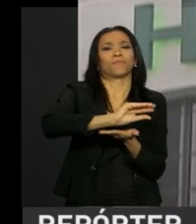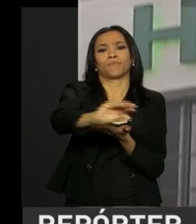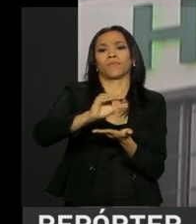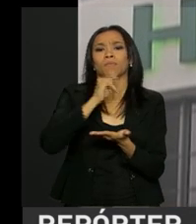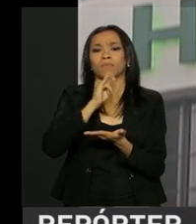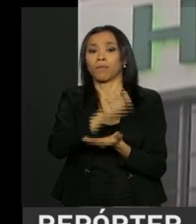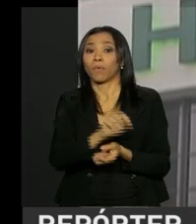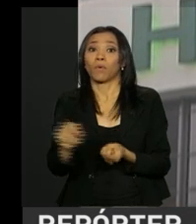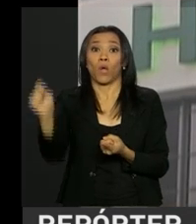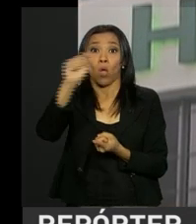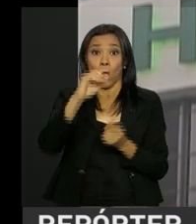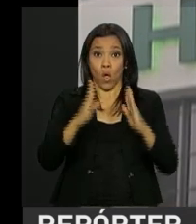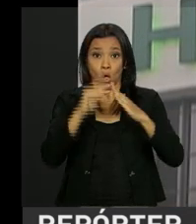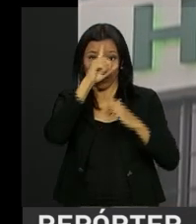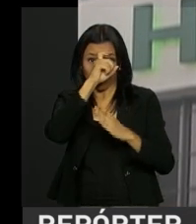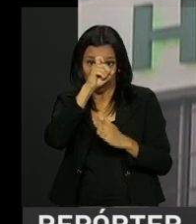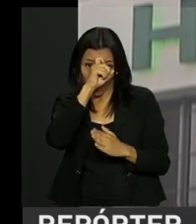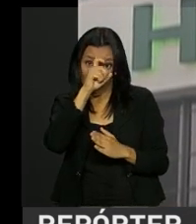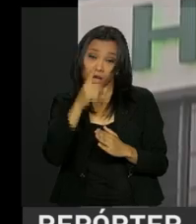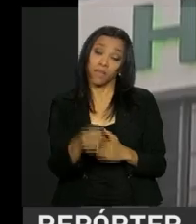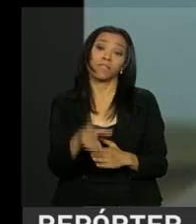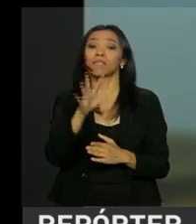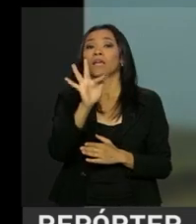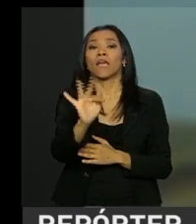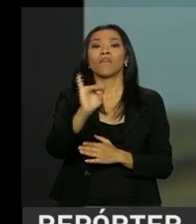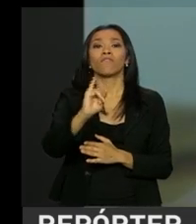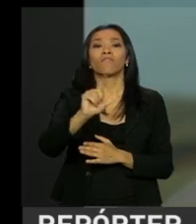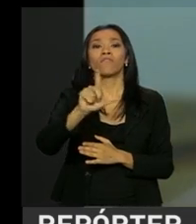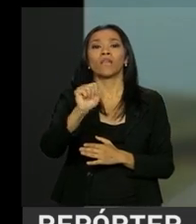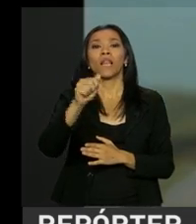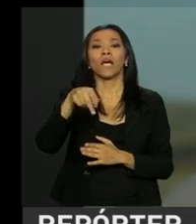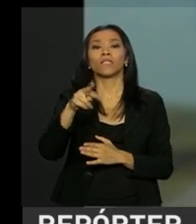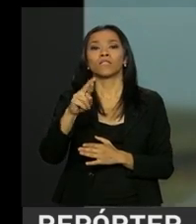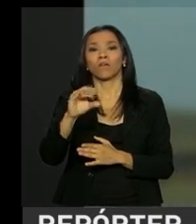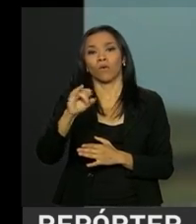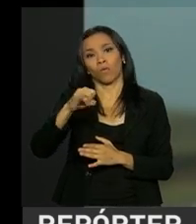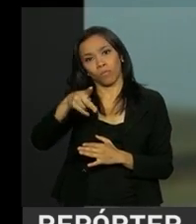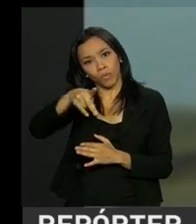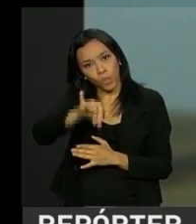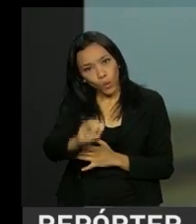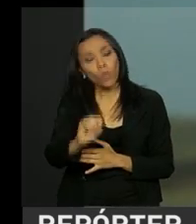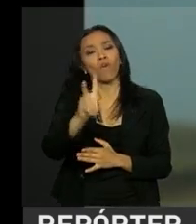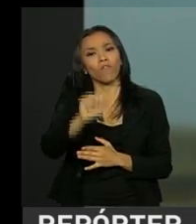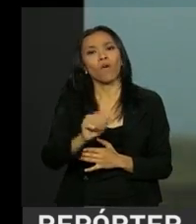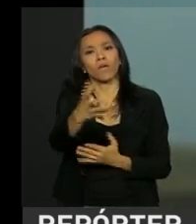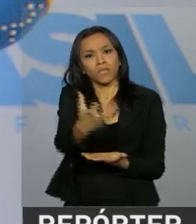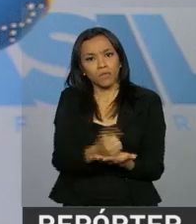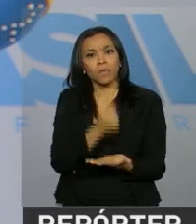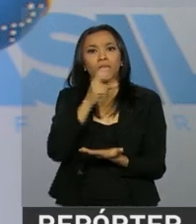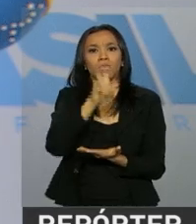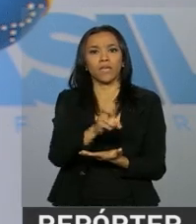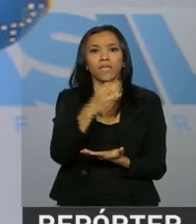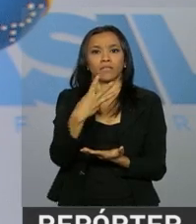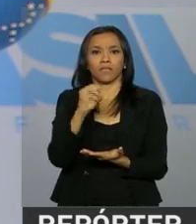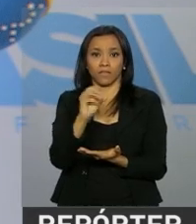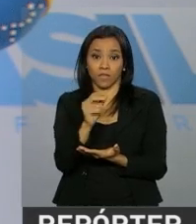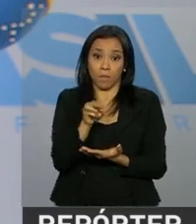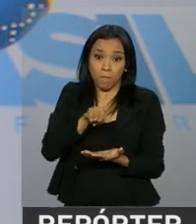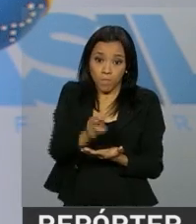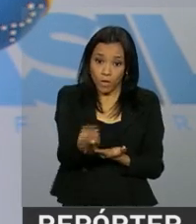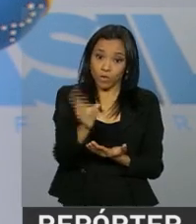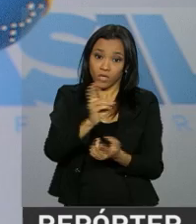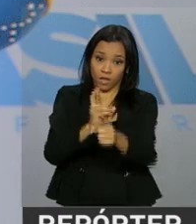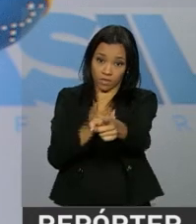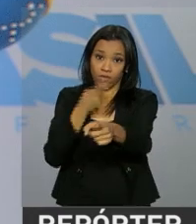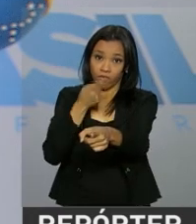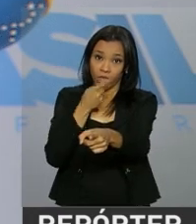Santas Casas e hospitais filantrópicos, por exemplo, vão receber 513 milhões de reais. O repasse foi